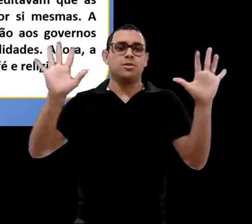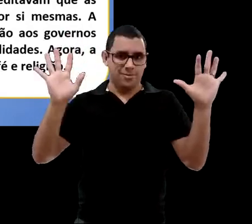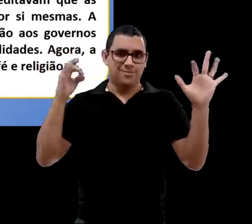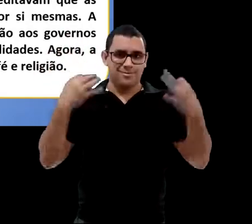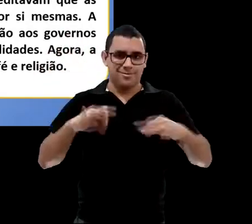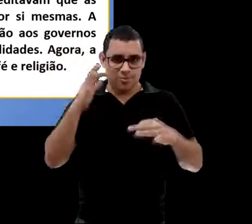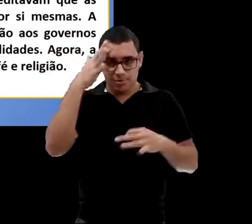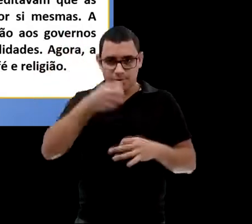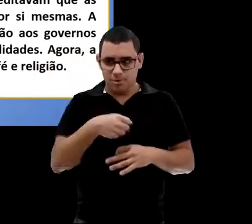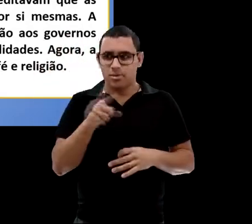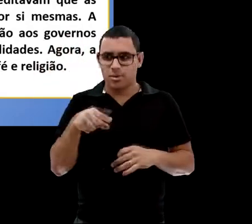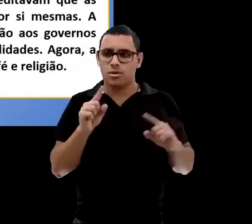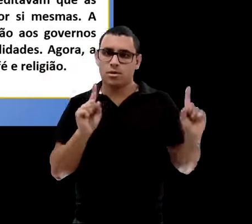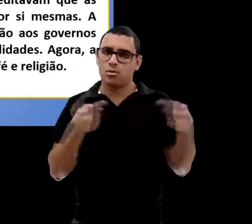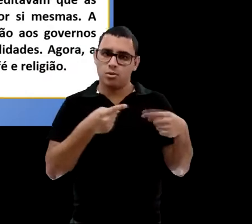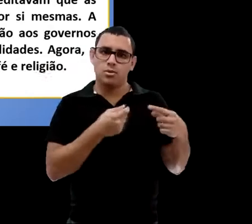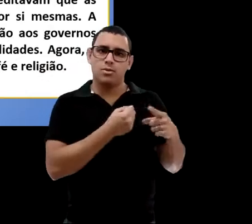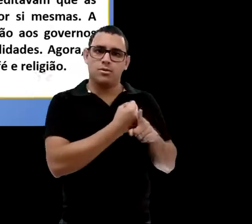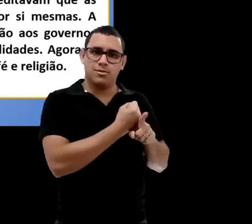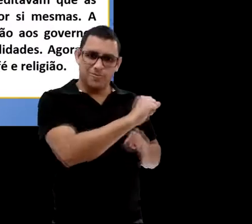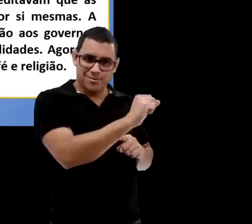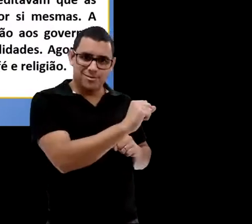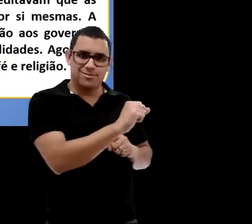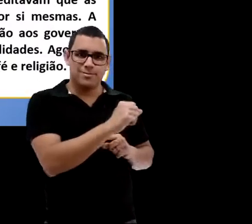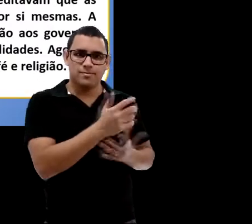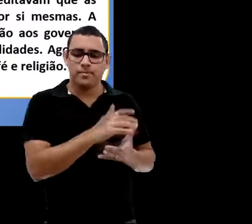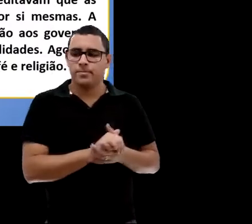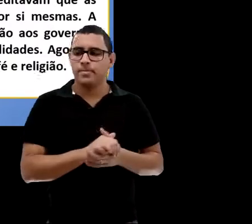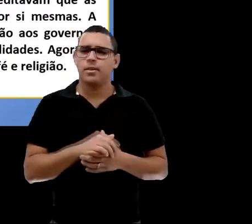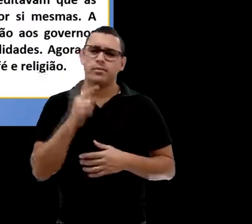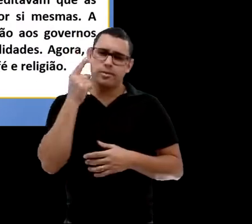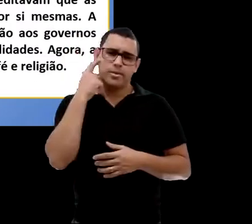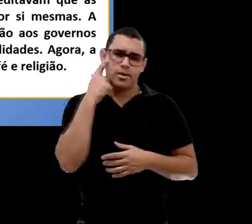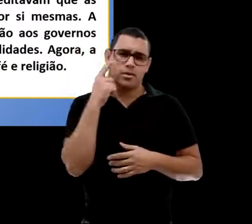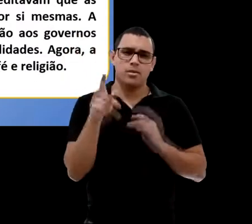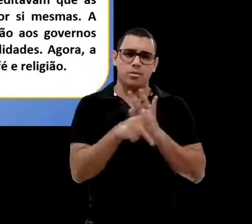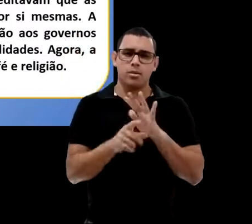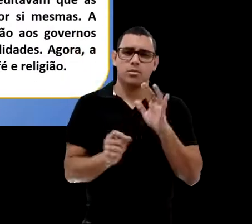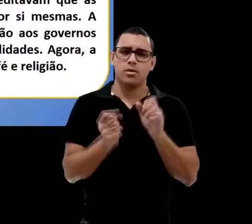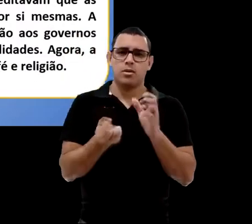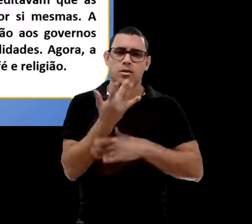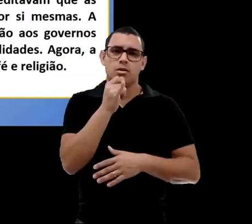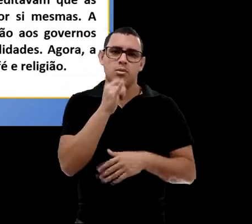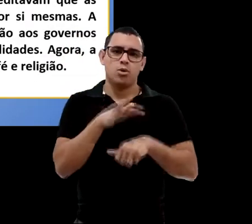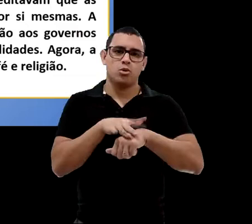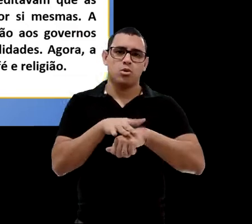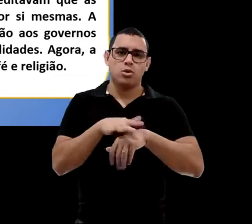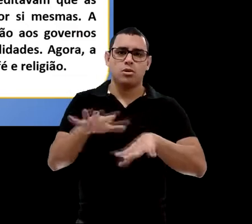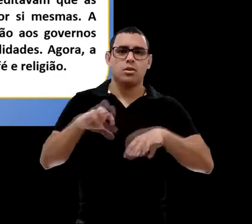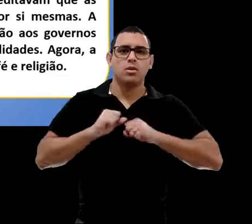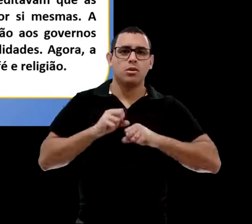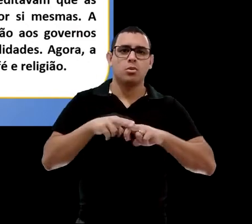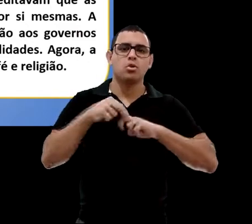as trevas da ignorância e as superstições que dominavam a sociedade da época. Você deve lembrar, por exemplo, né, que as pessoas atribuíam a origem das